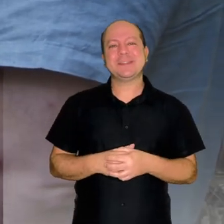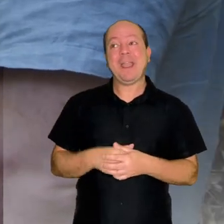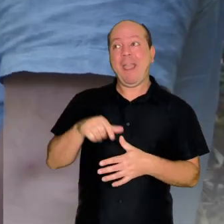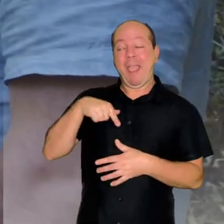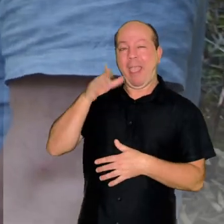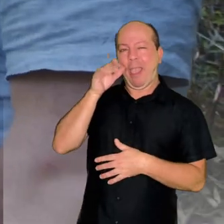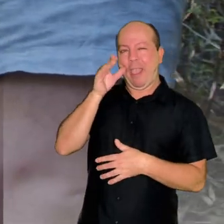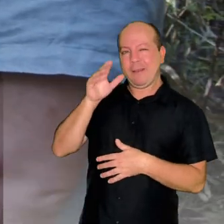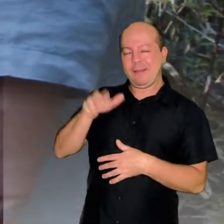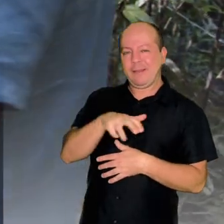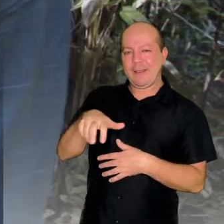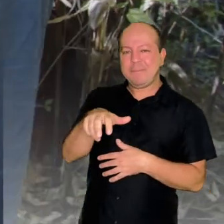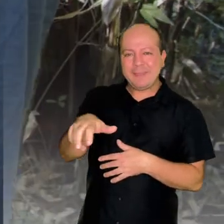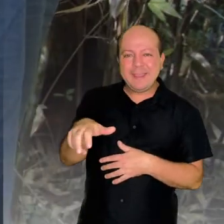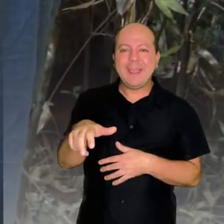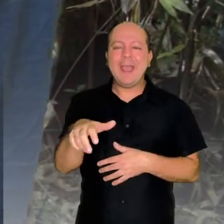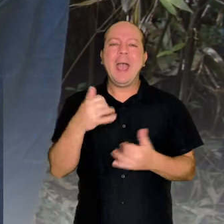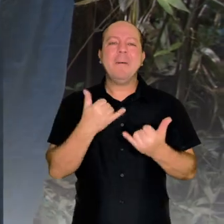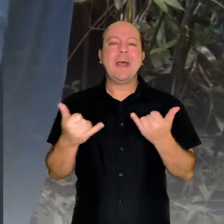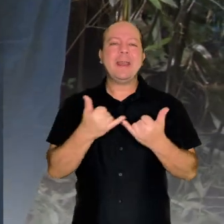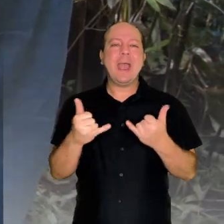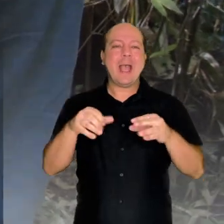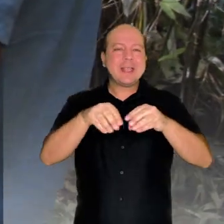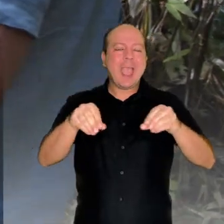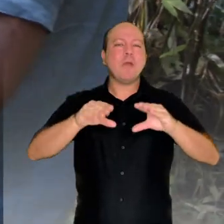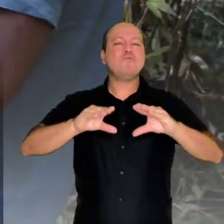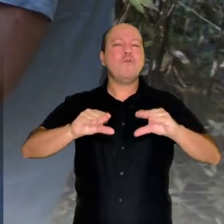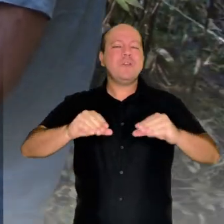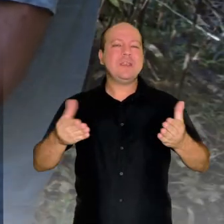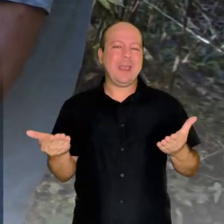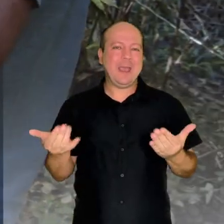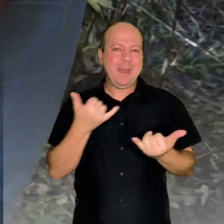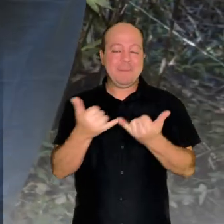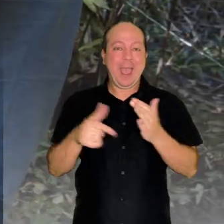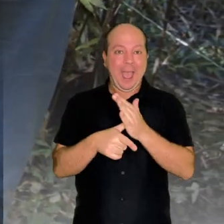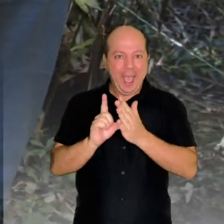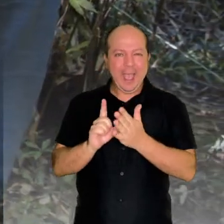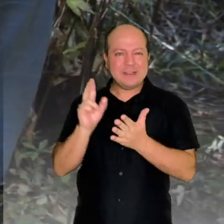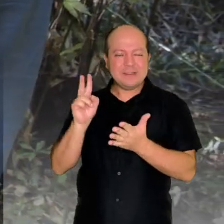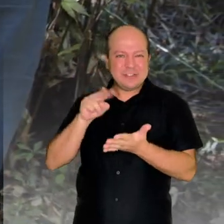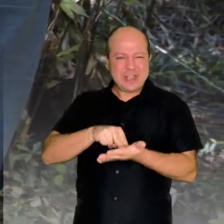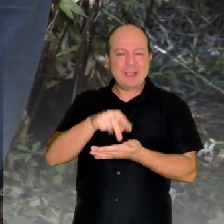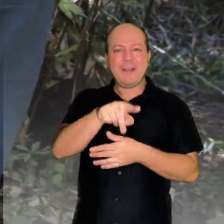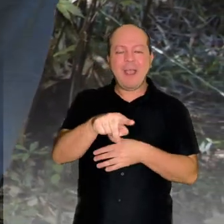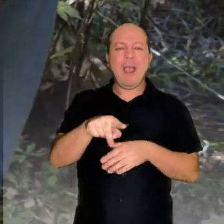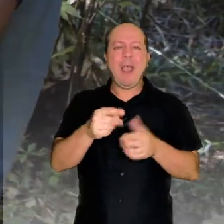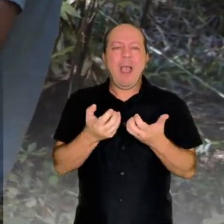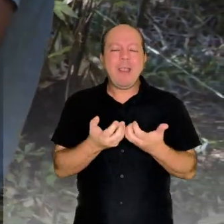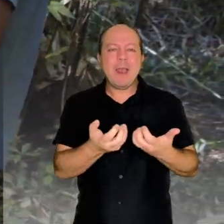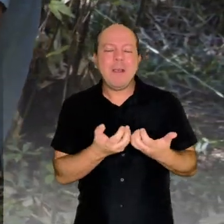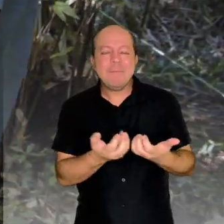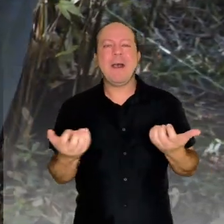É curioso quando a gente caminha aqui, parece que é um tapete, né? A terra é molinha, fofinha, mesmo antes da gente chegar, a grama ainda